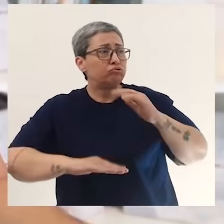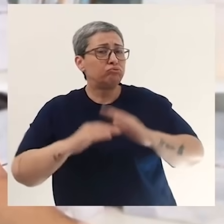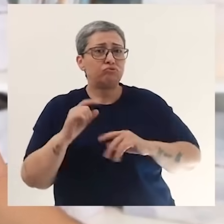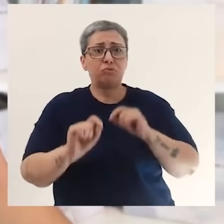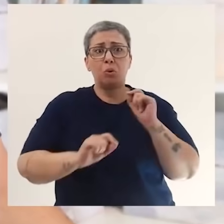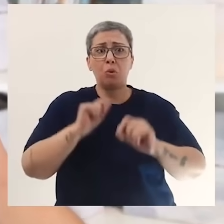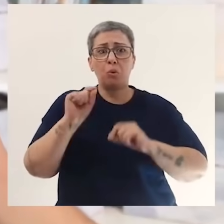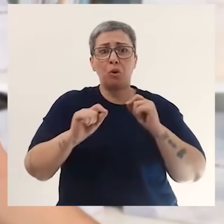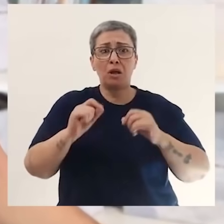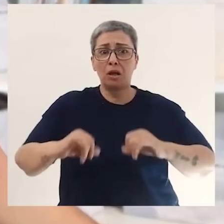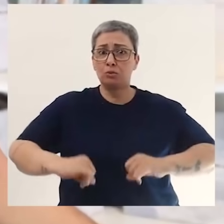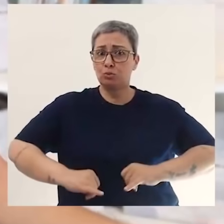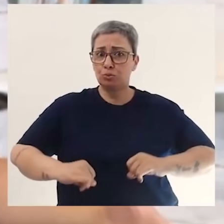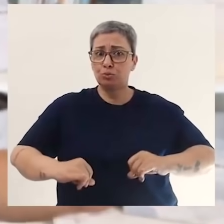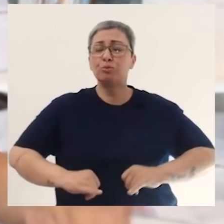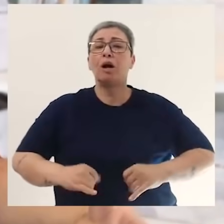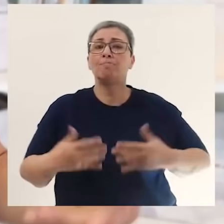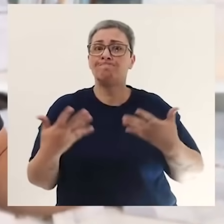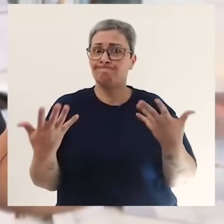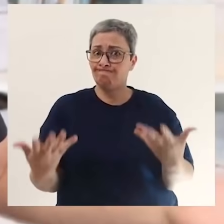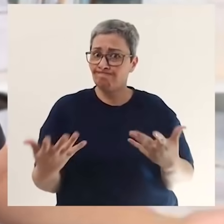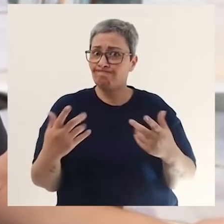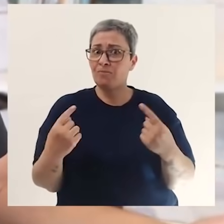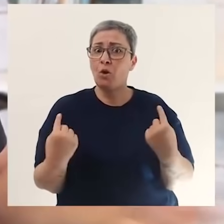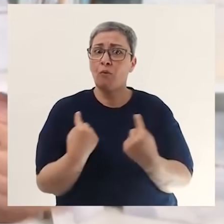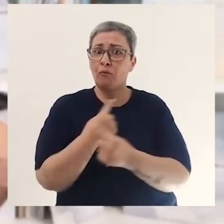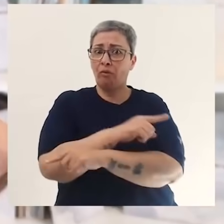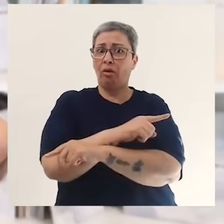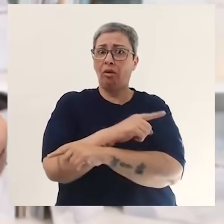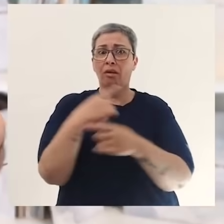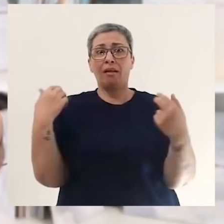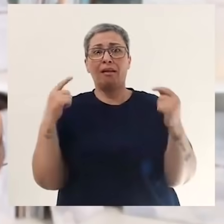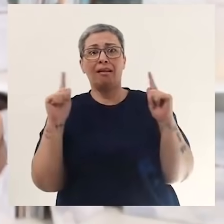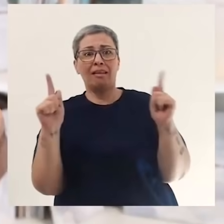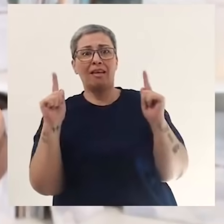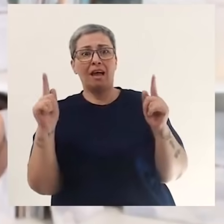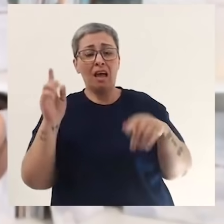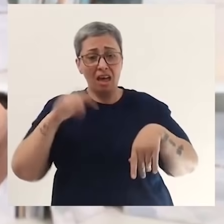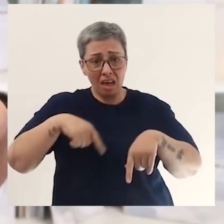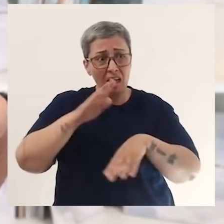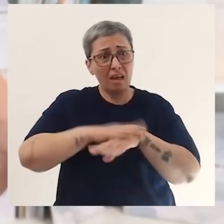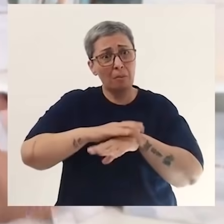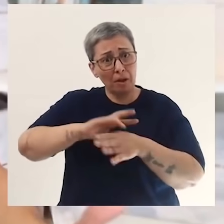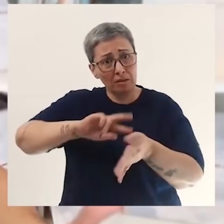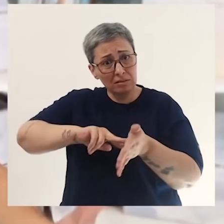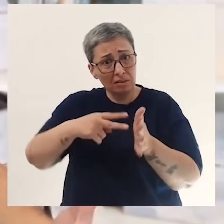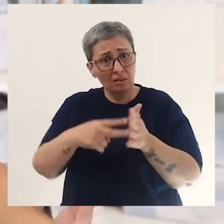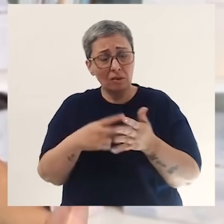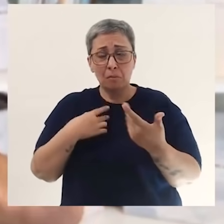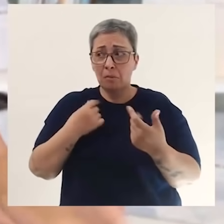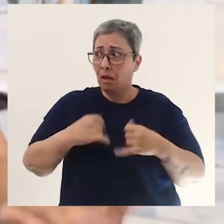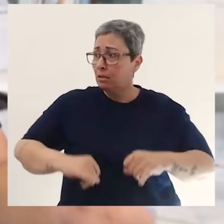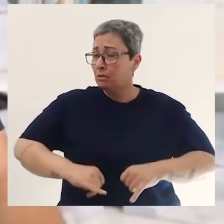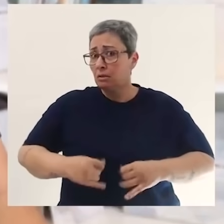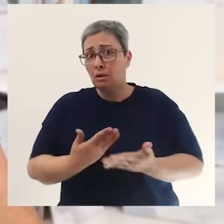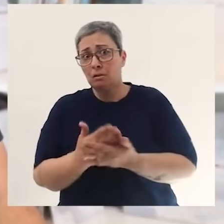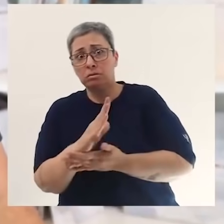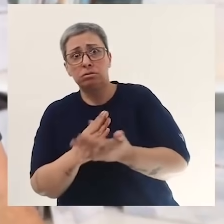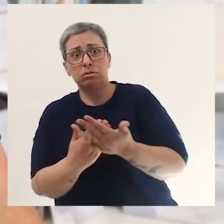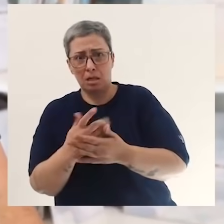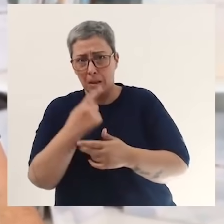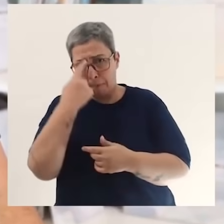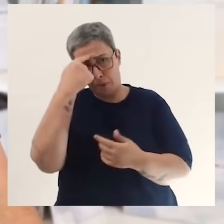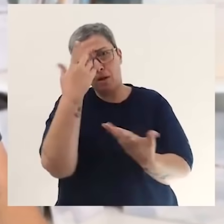De sofrimento. Ao invés de se divertir, para eles acaba sendo uma tortura. Já parou para